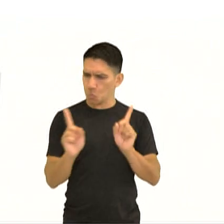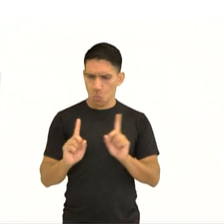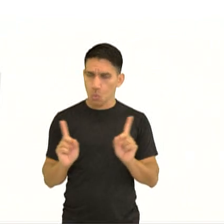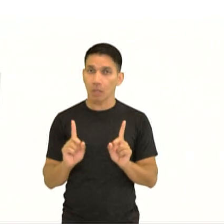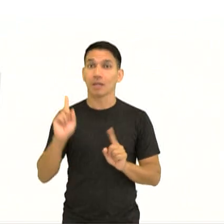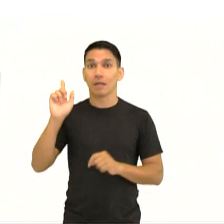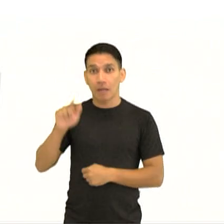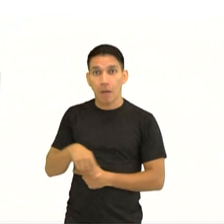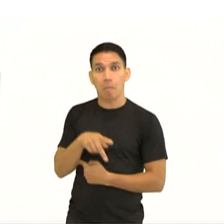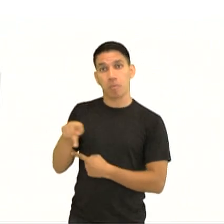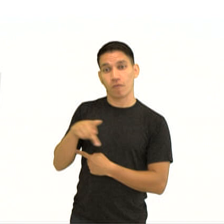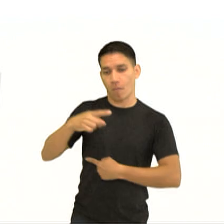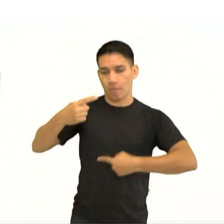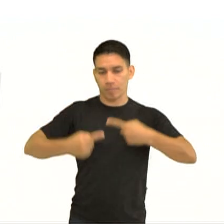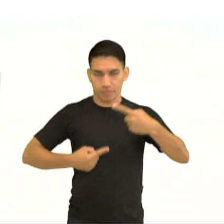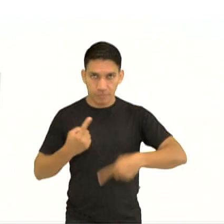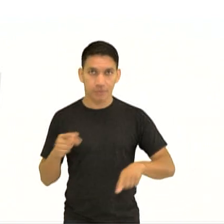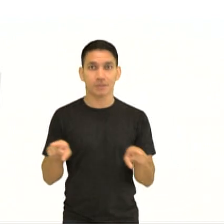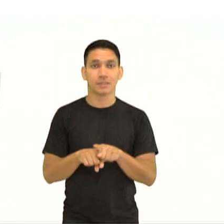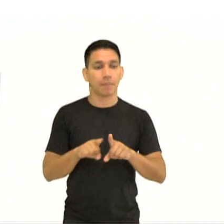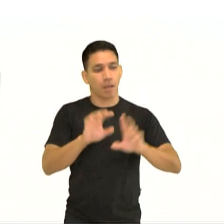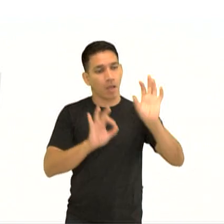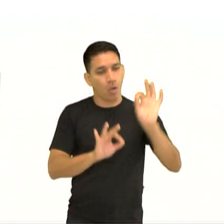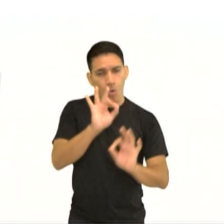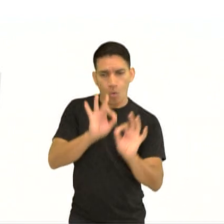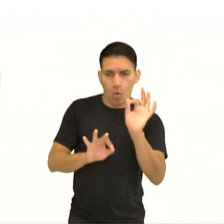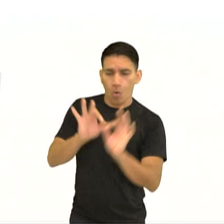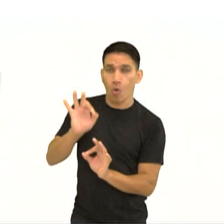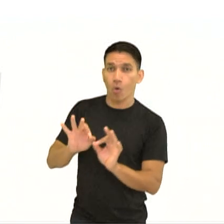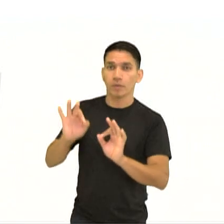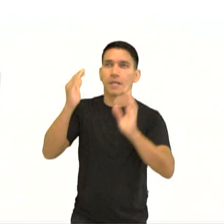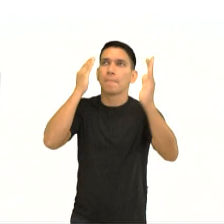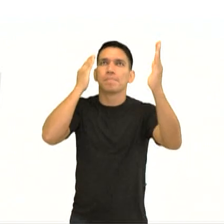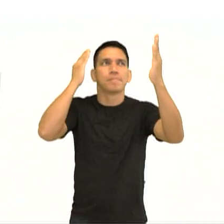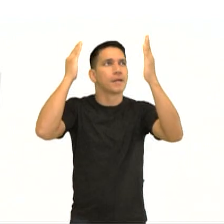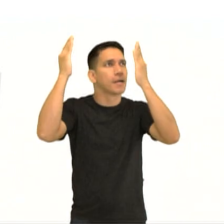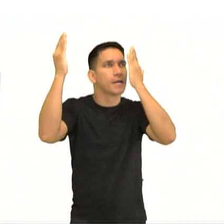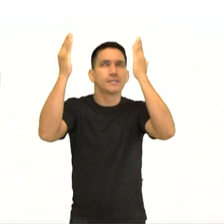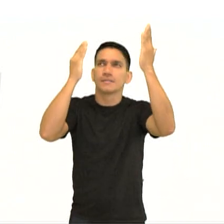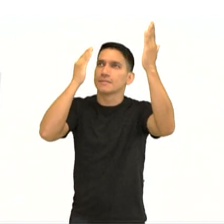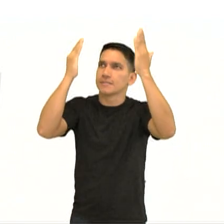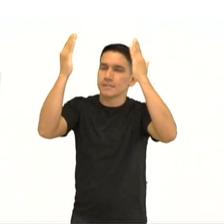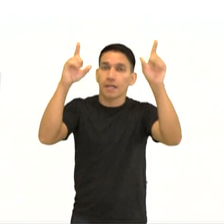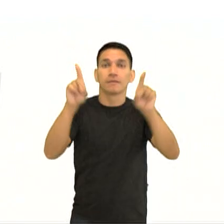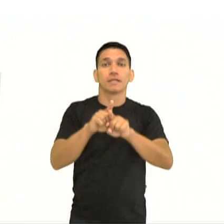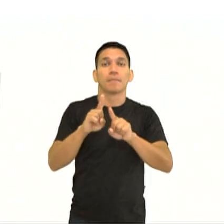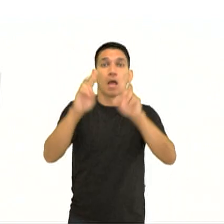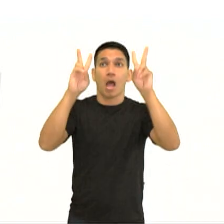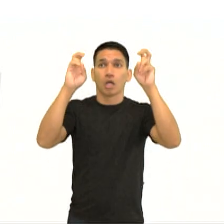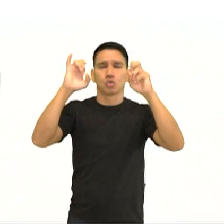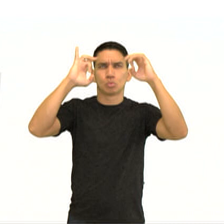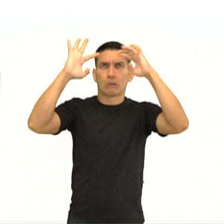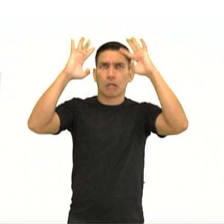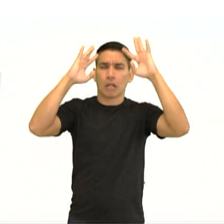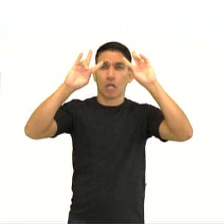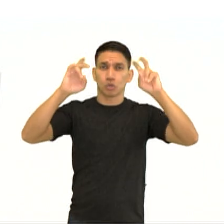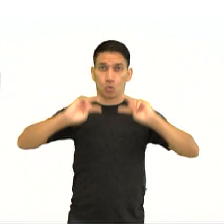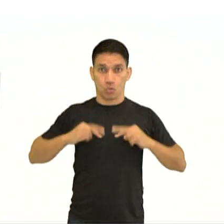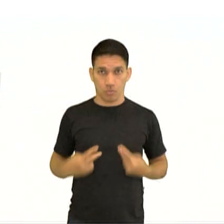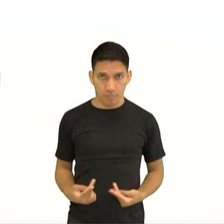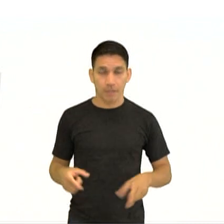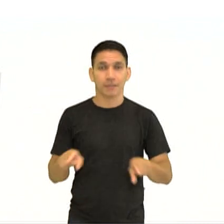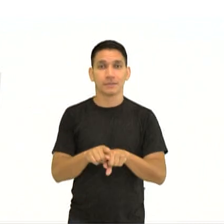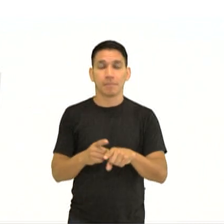é professor de política, organizador da psicologia, reflete aí sobre as questões humanas. Ele é fundador